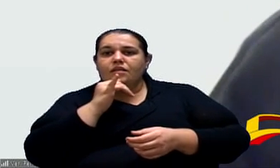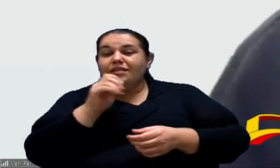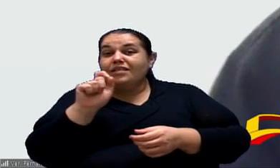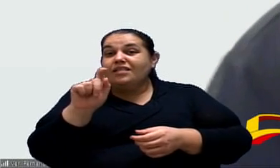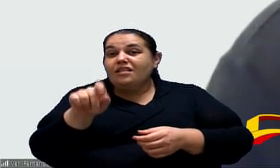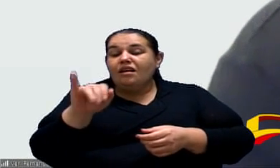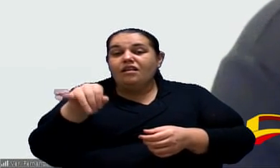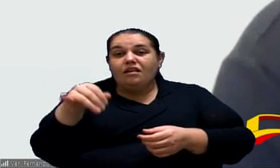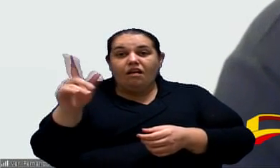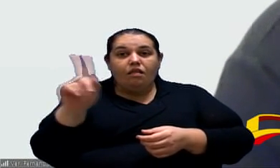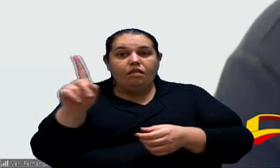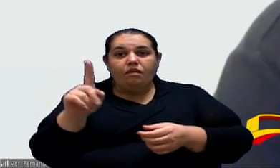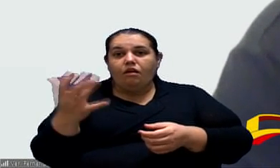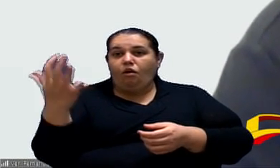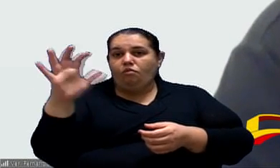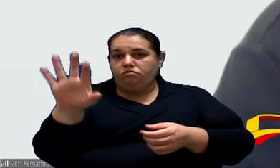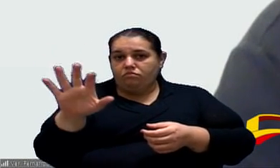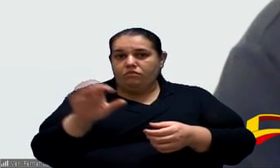lei